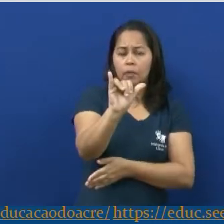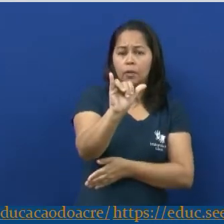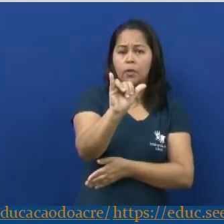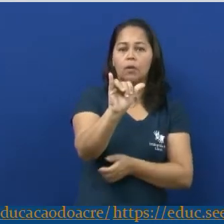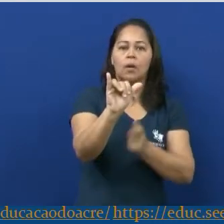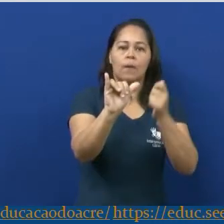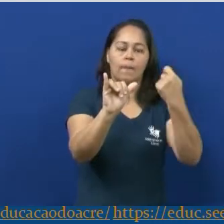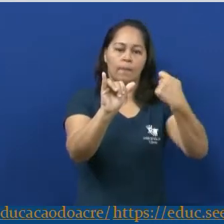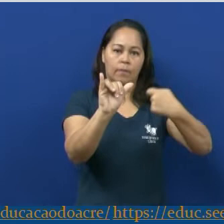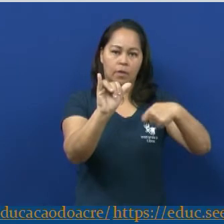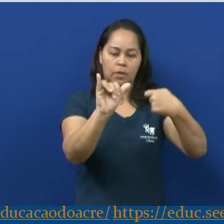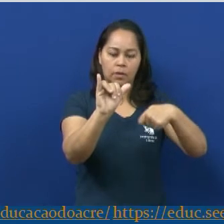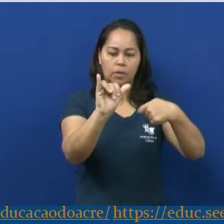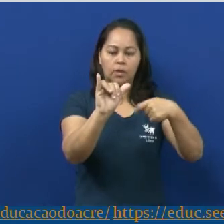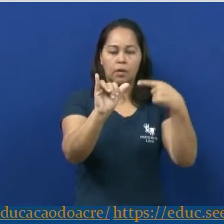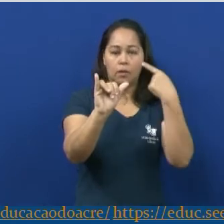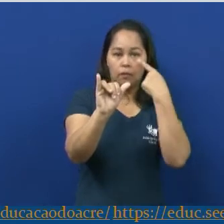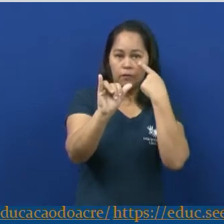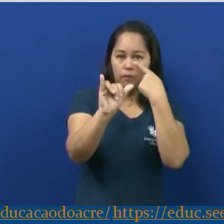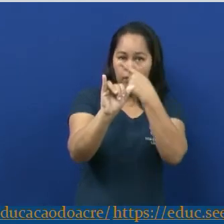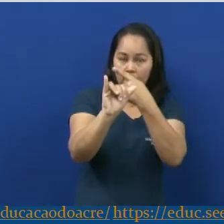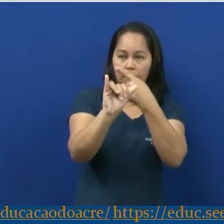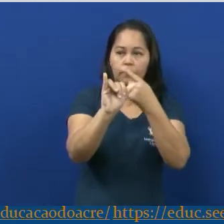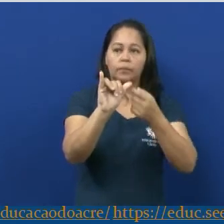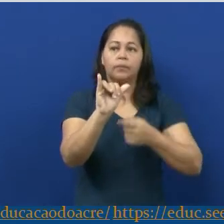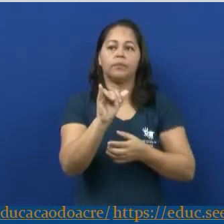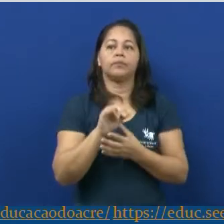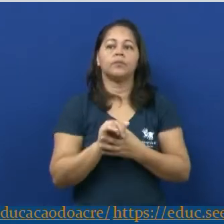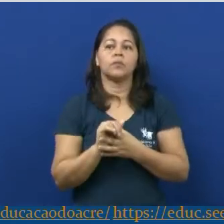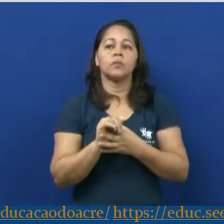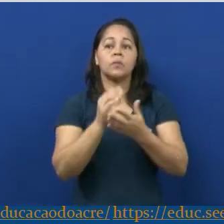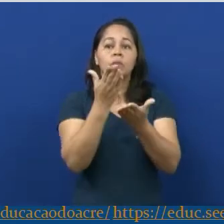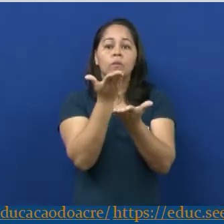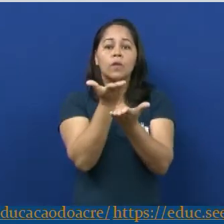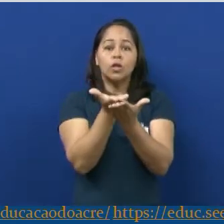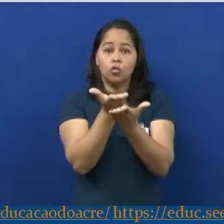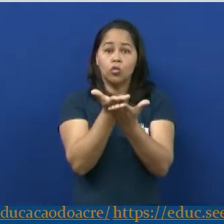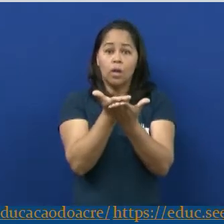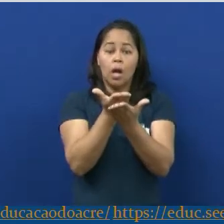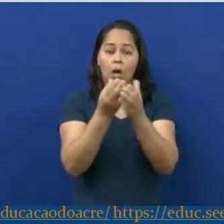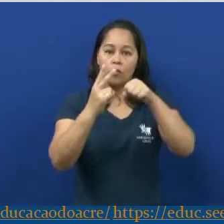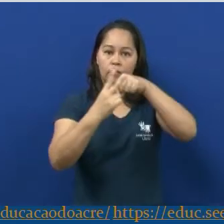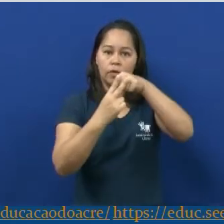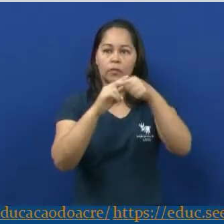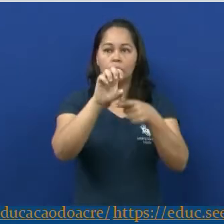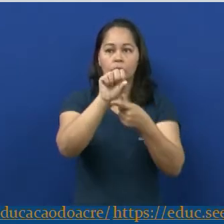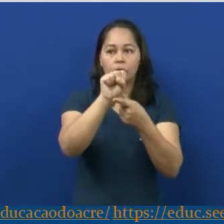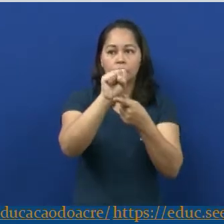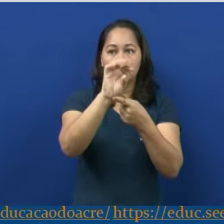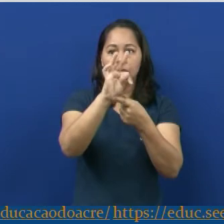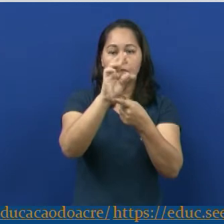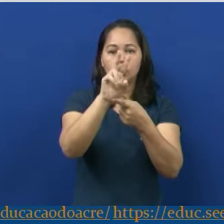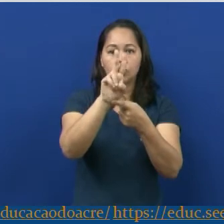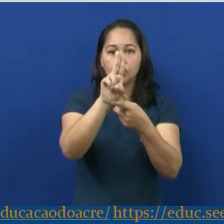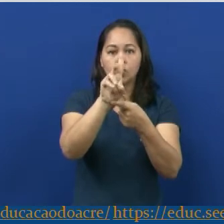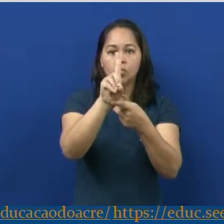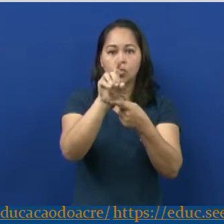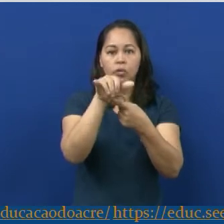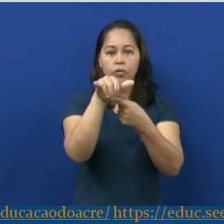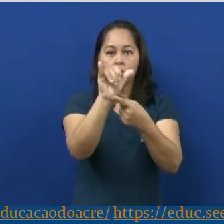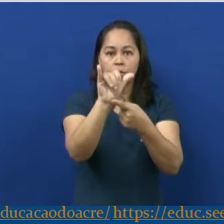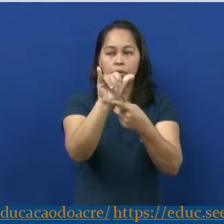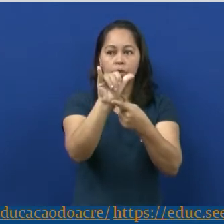consoante que é o caso do verbo estéril ali embaixo que é o verbo estudar a gente vai